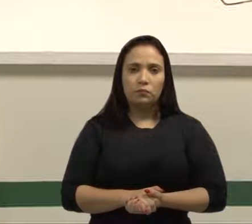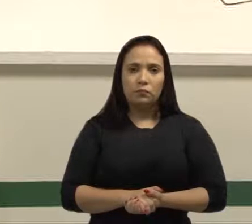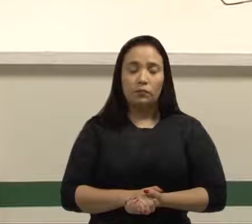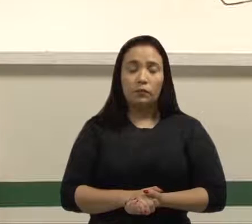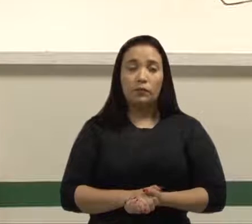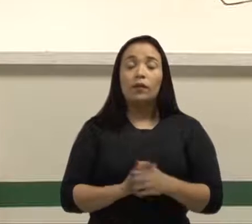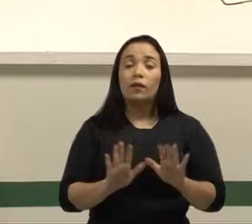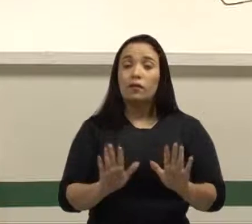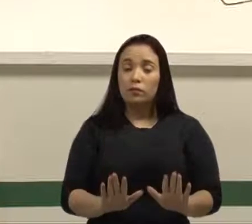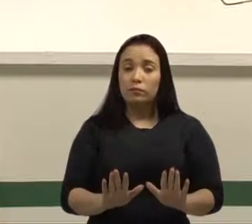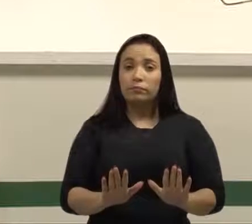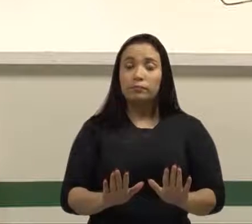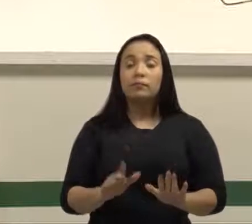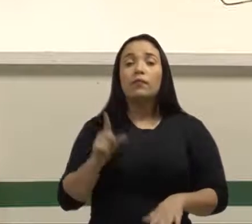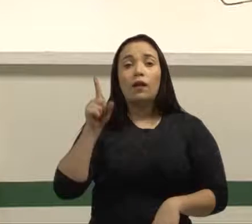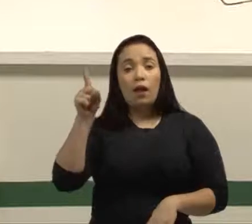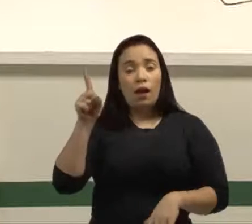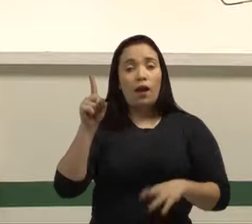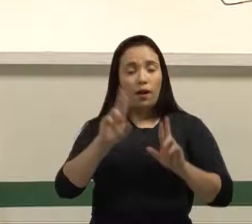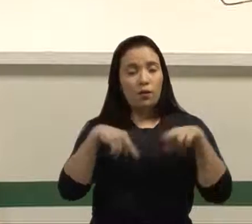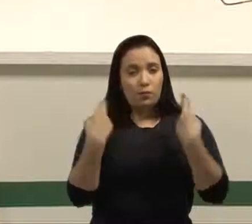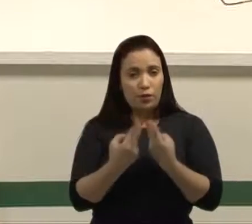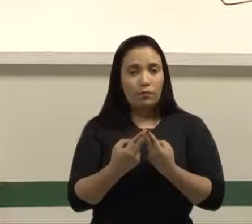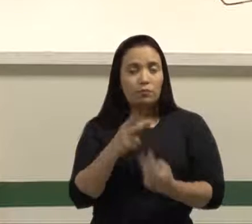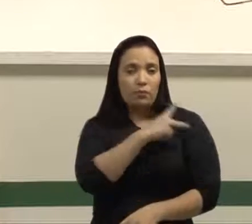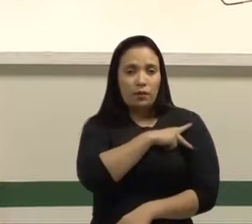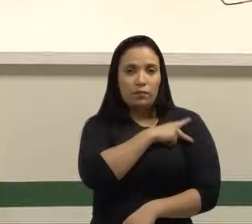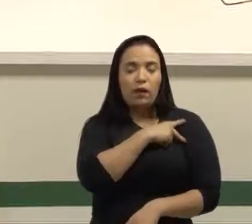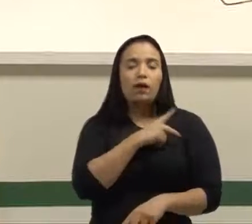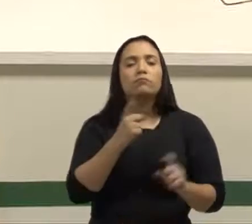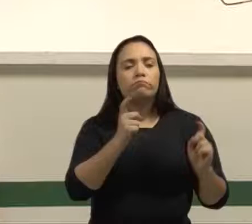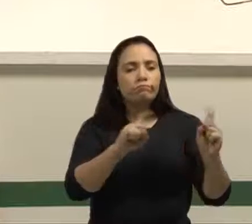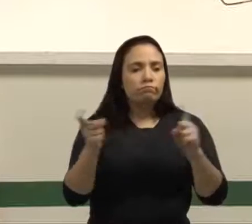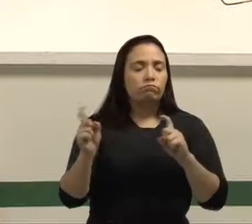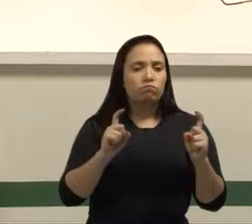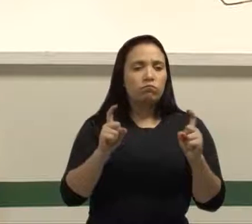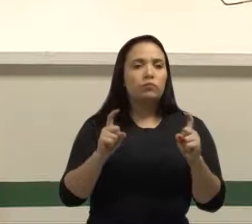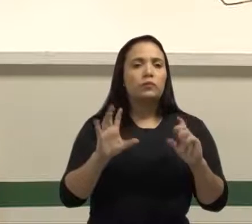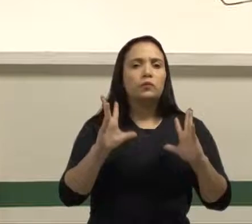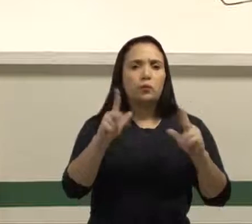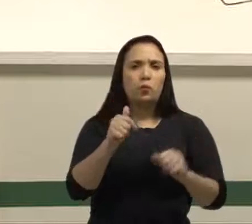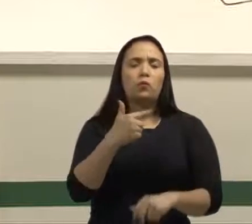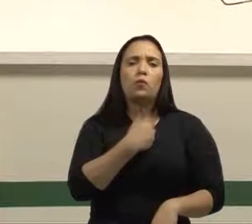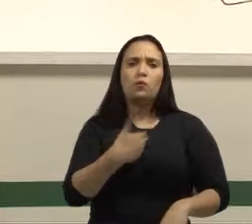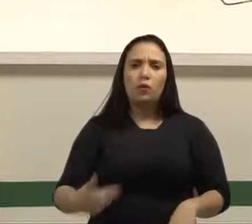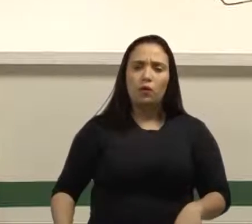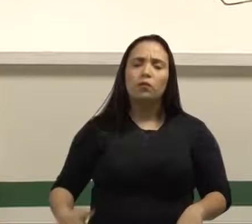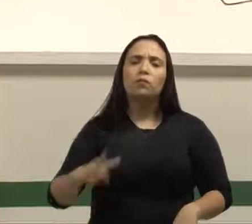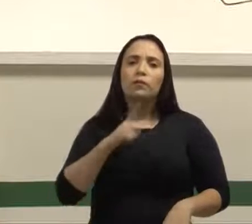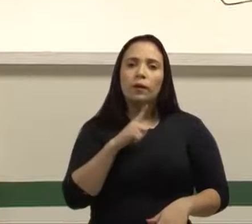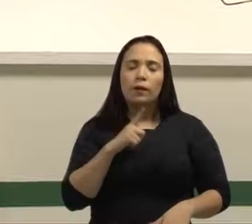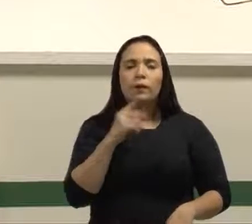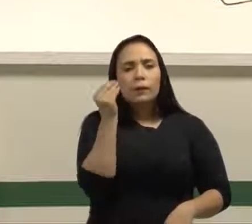dele. Agora, e lá ele colocou que os governadores estão fazendo sua parte. Eu vi uma